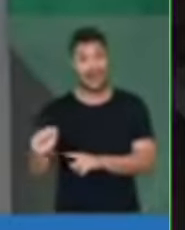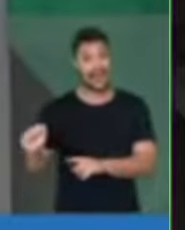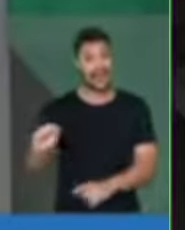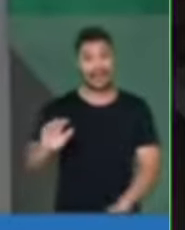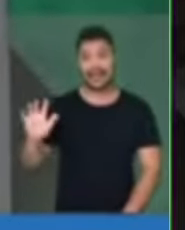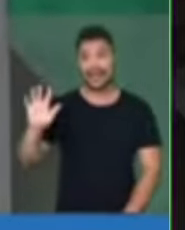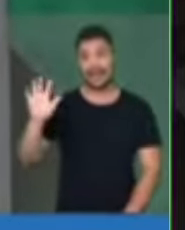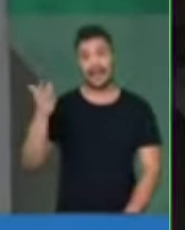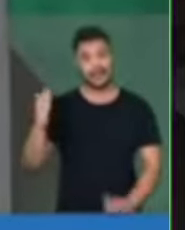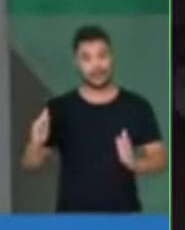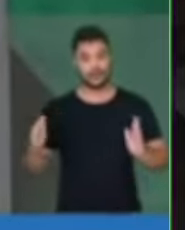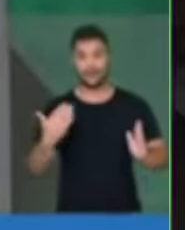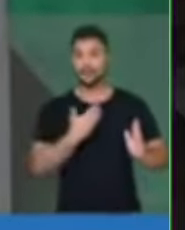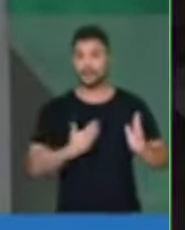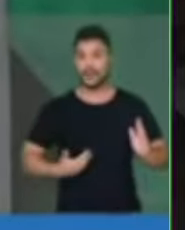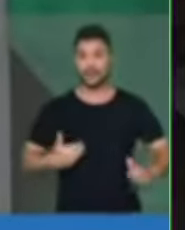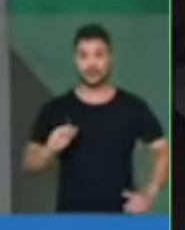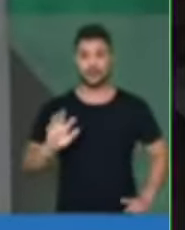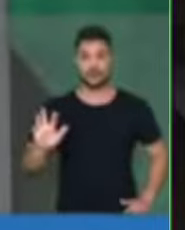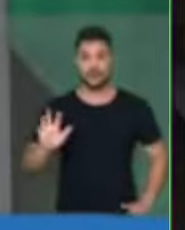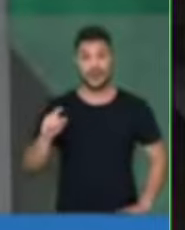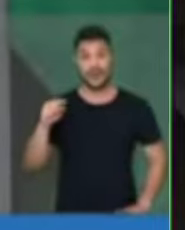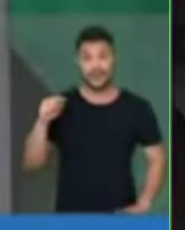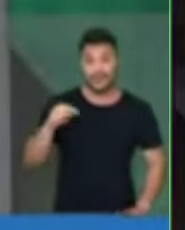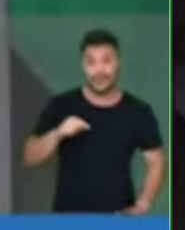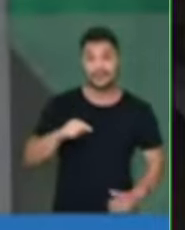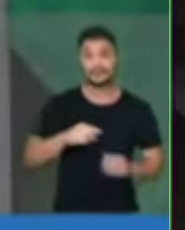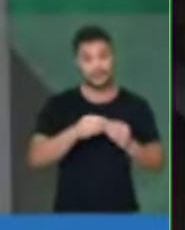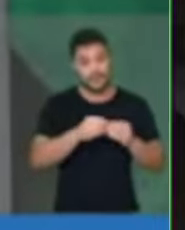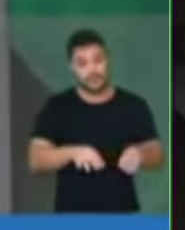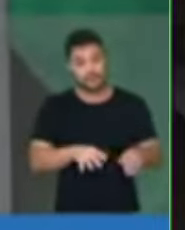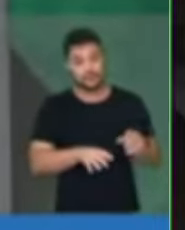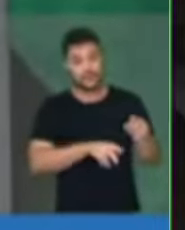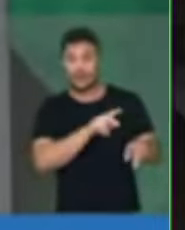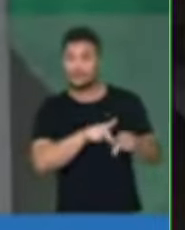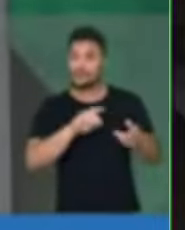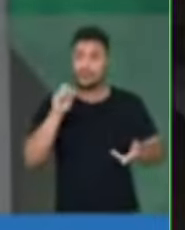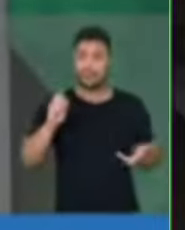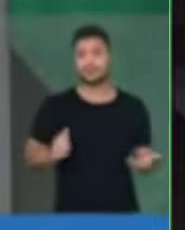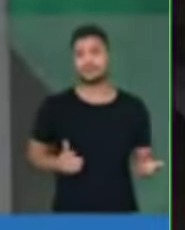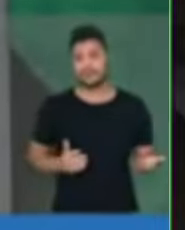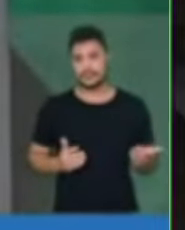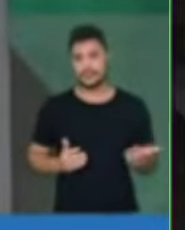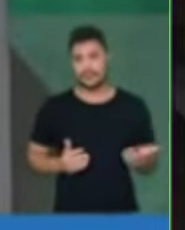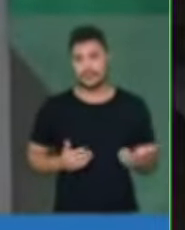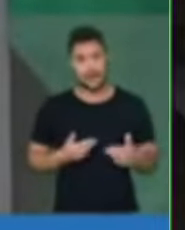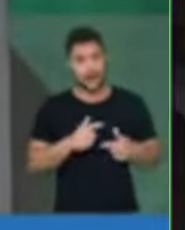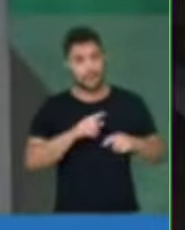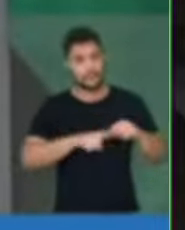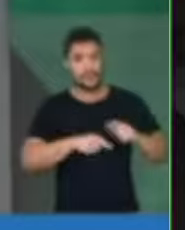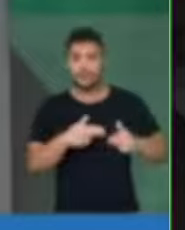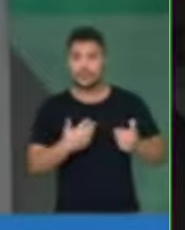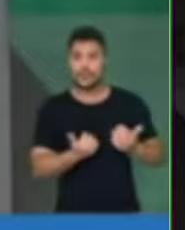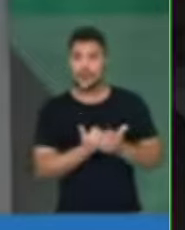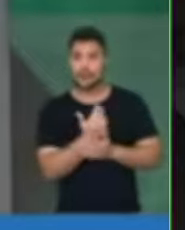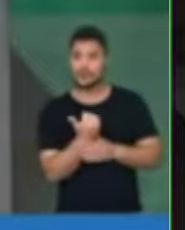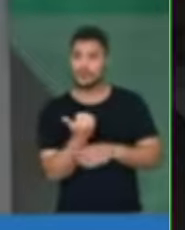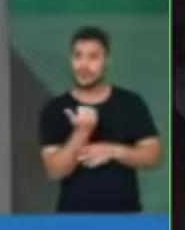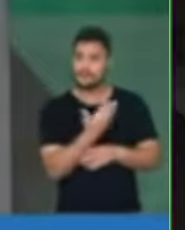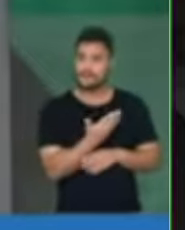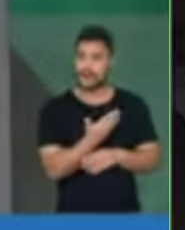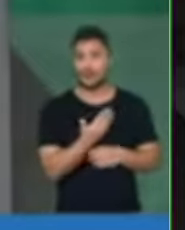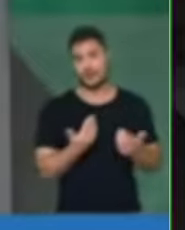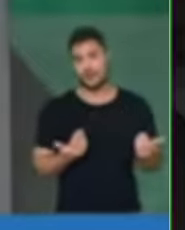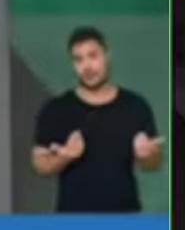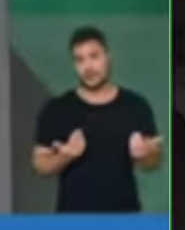no governo Lula. E isso reflete na vida da população brasileira. Produtos importados, enfim,